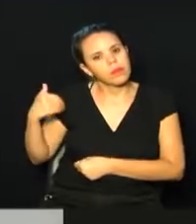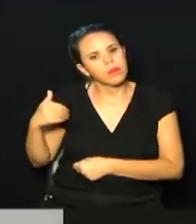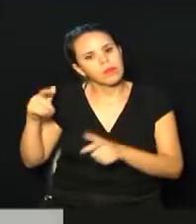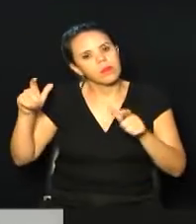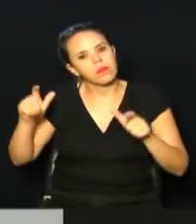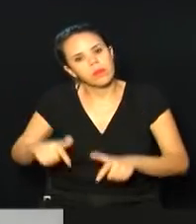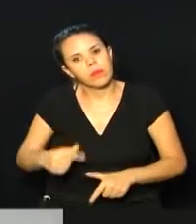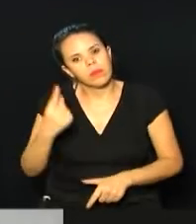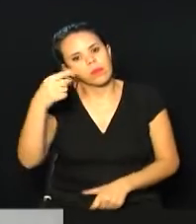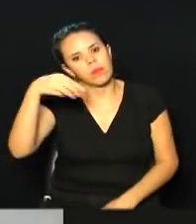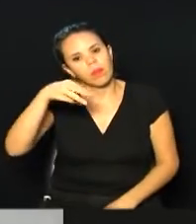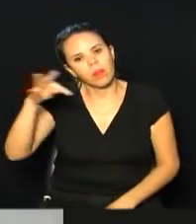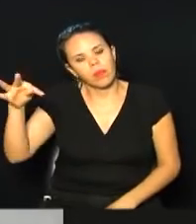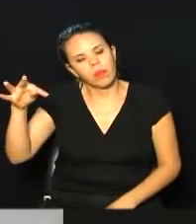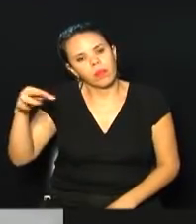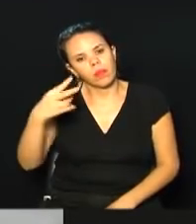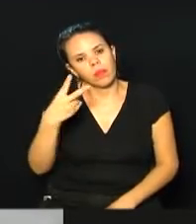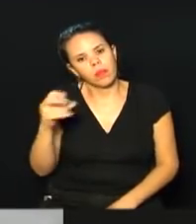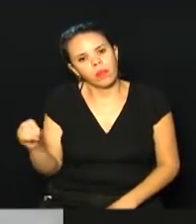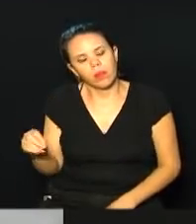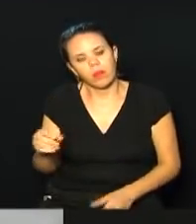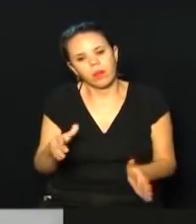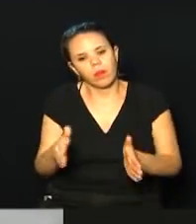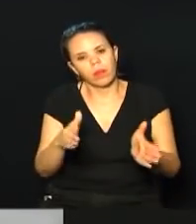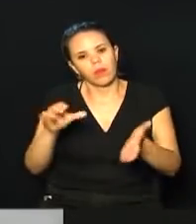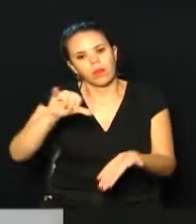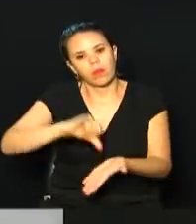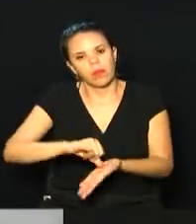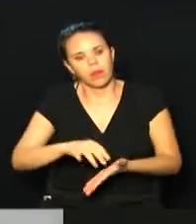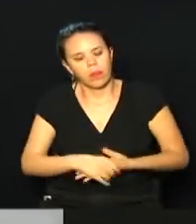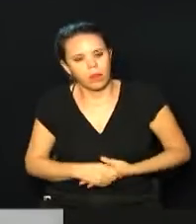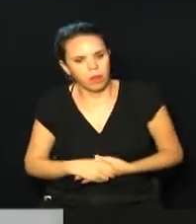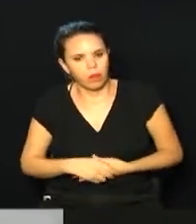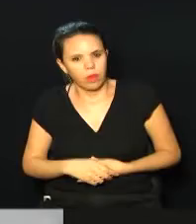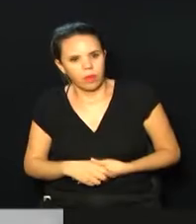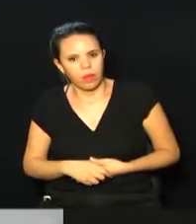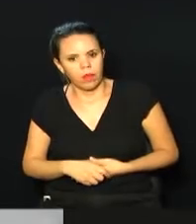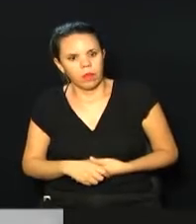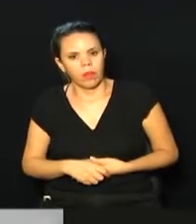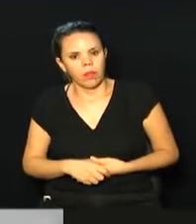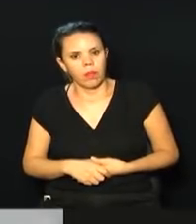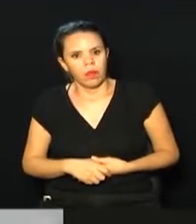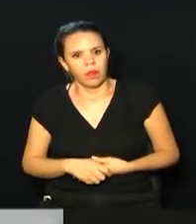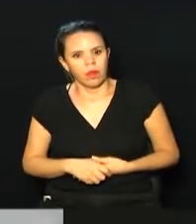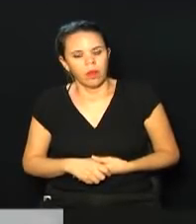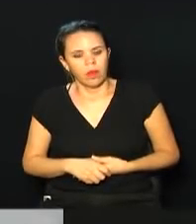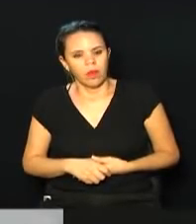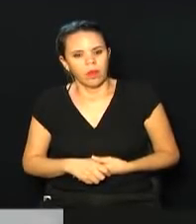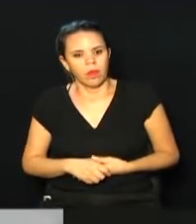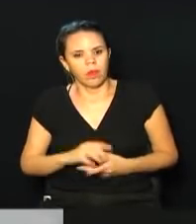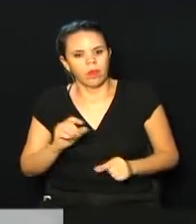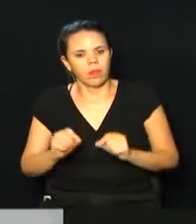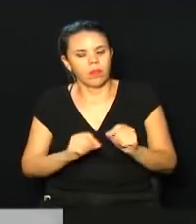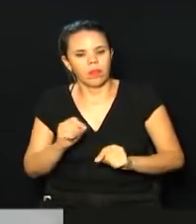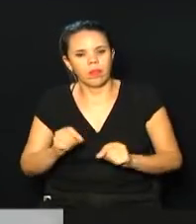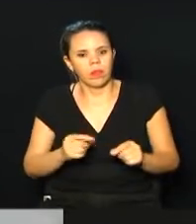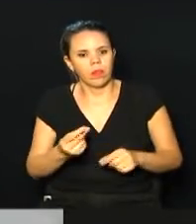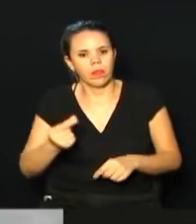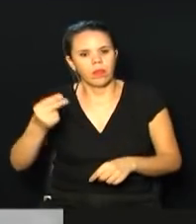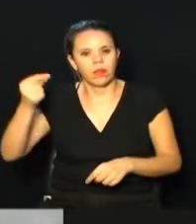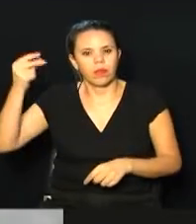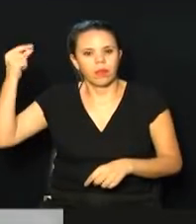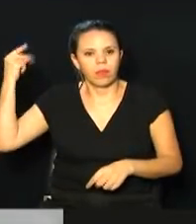de 1,20 m no canteiro central, né? Que, para aquela